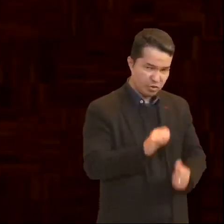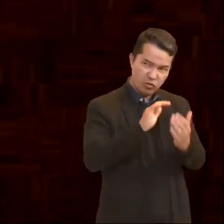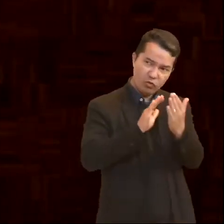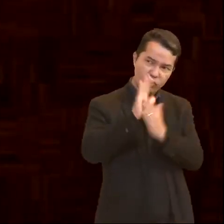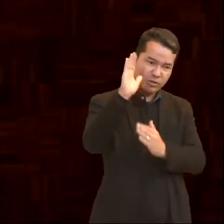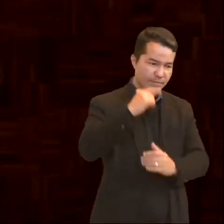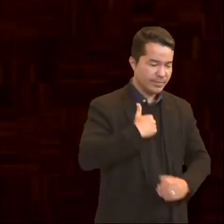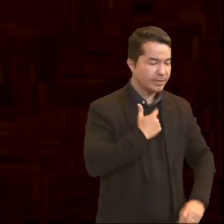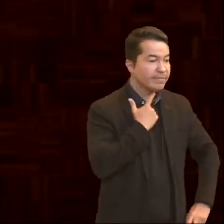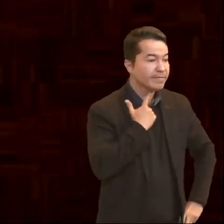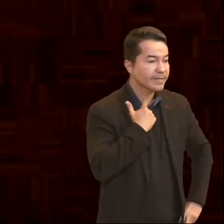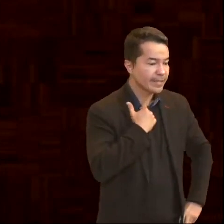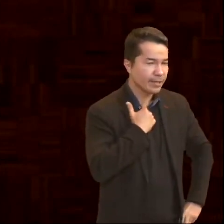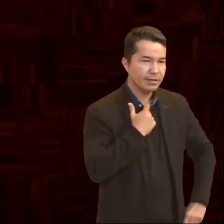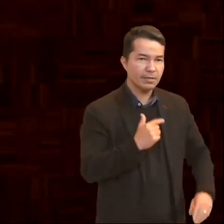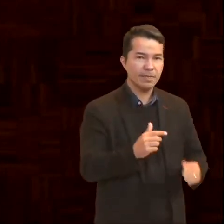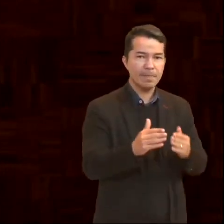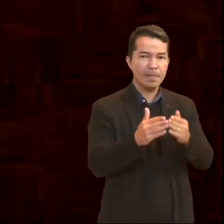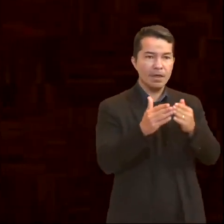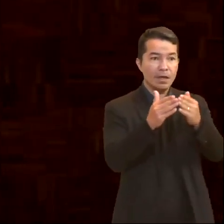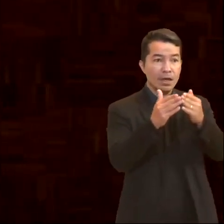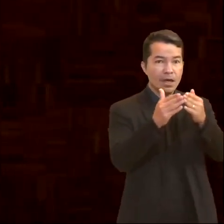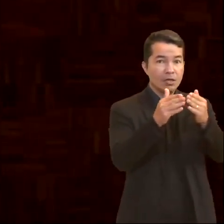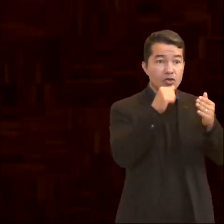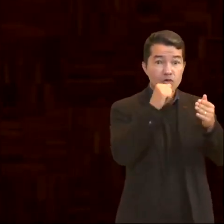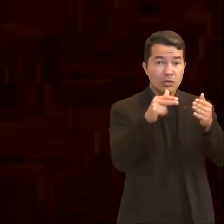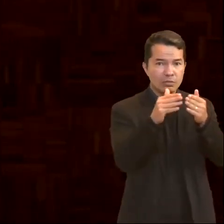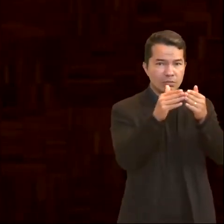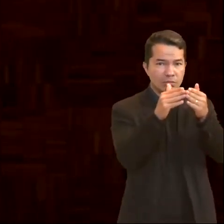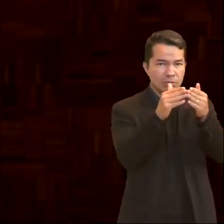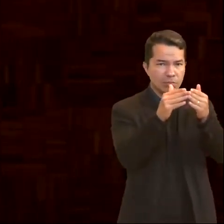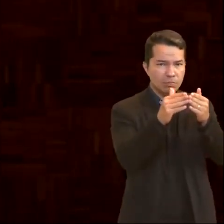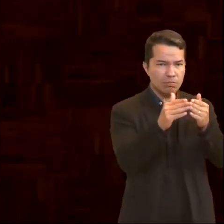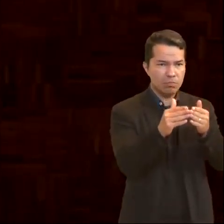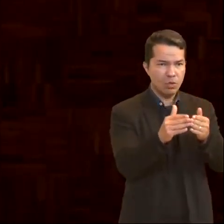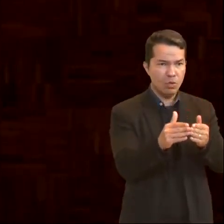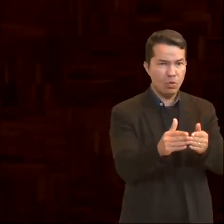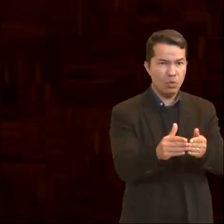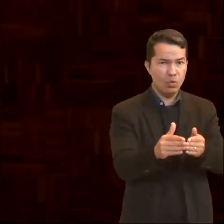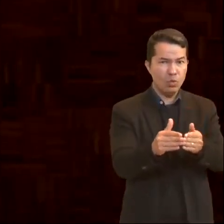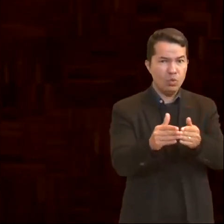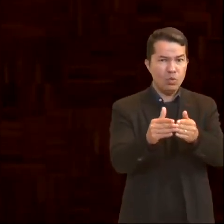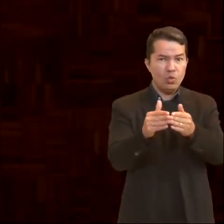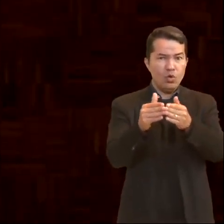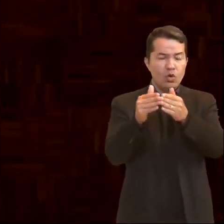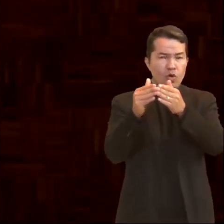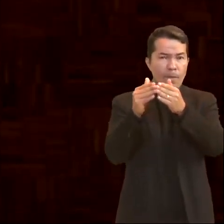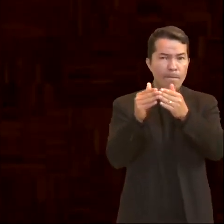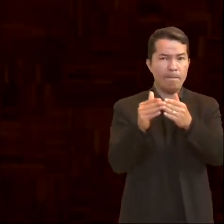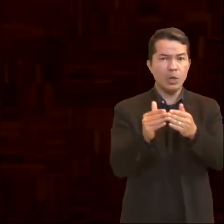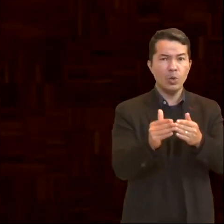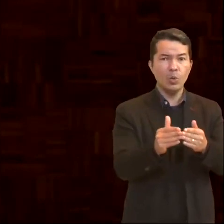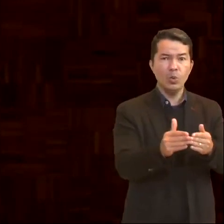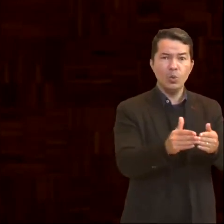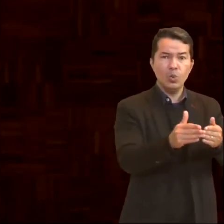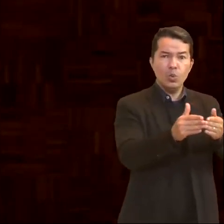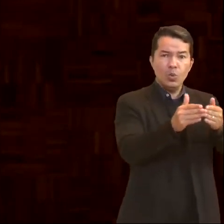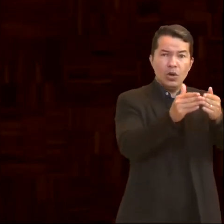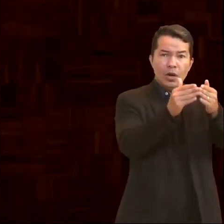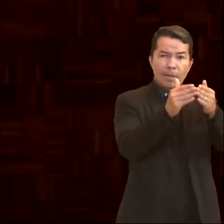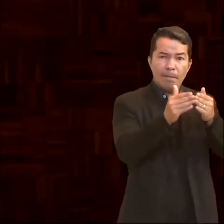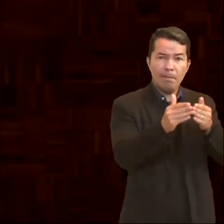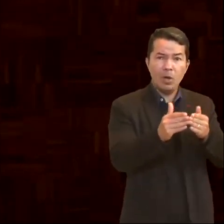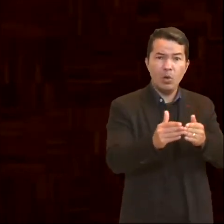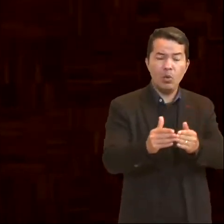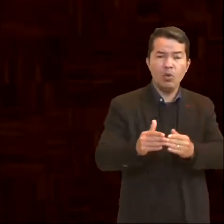E então ele está naquele navio e começa a vir uma tempestade, porque não há lugar na face da terra que a gente pode se esconder desse